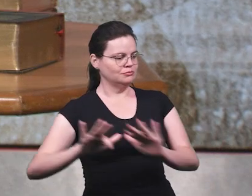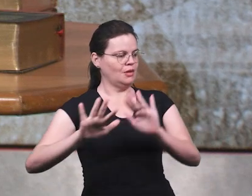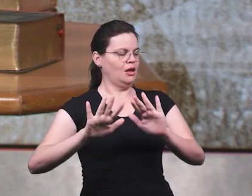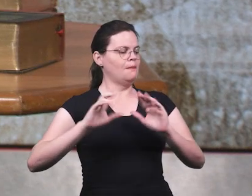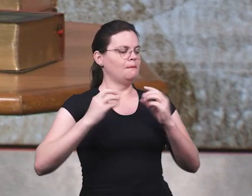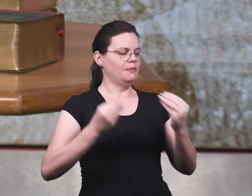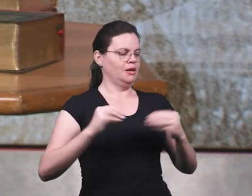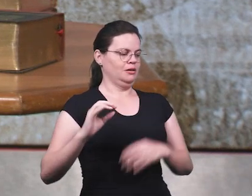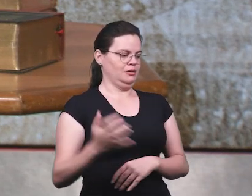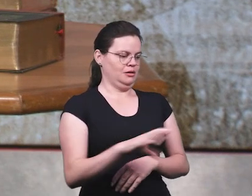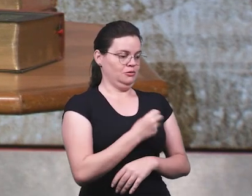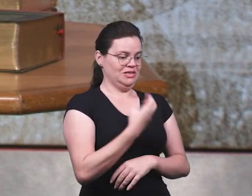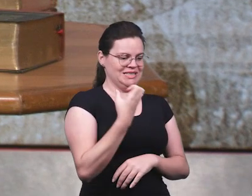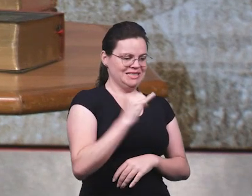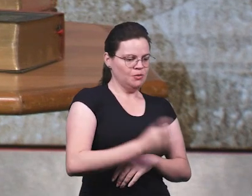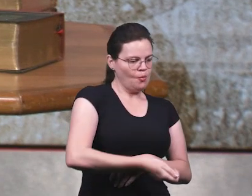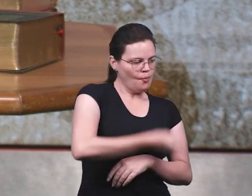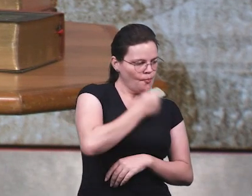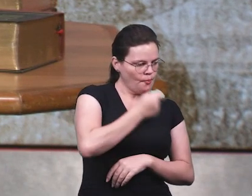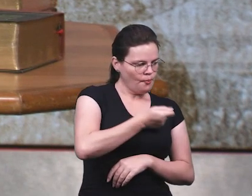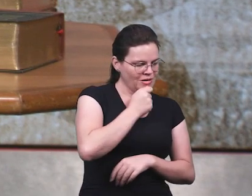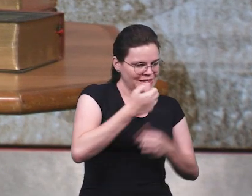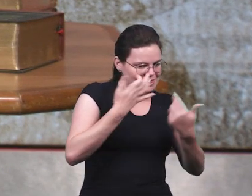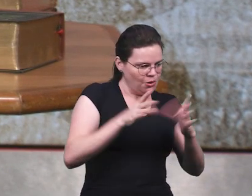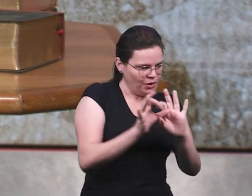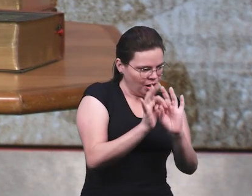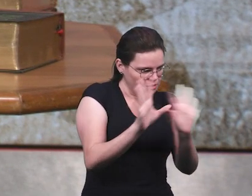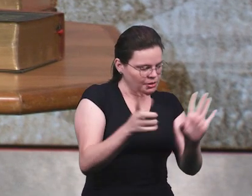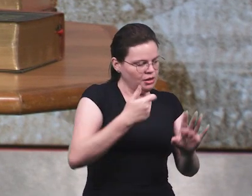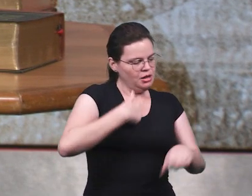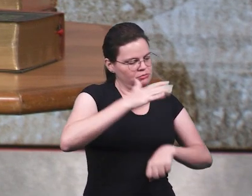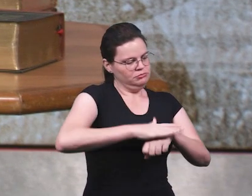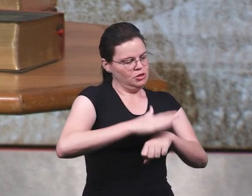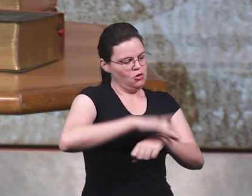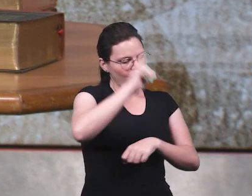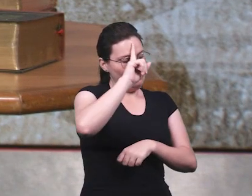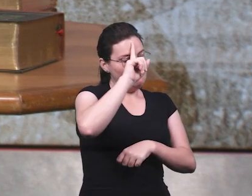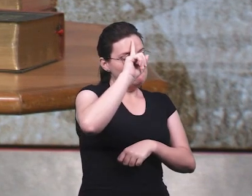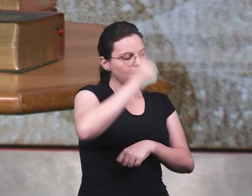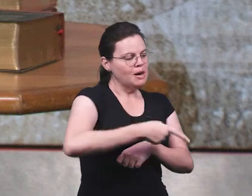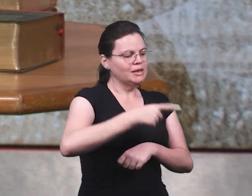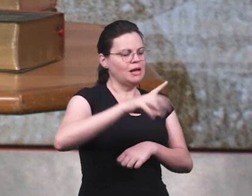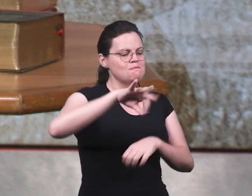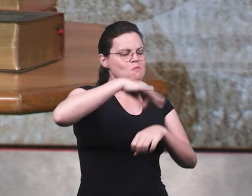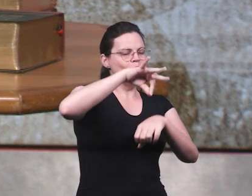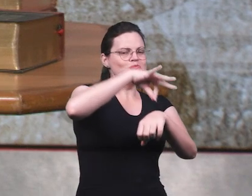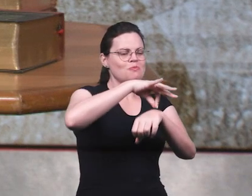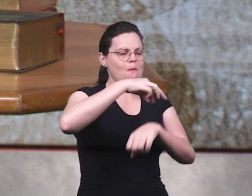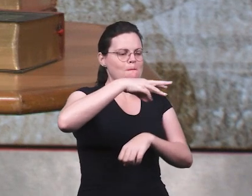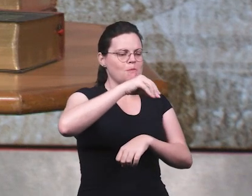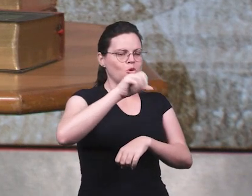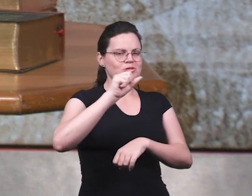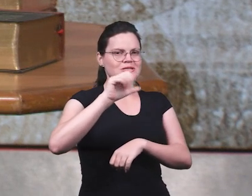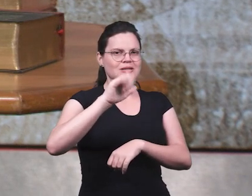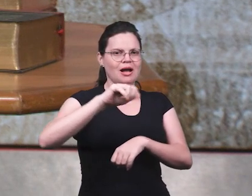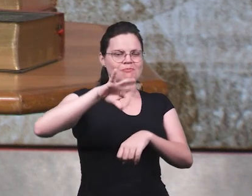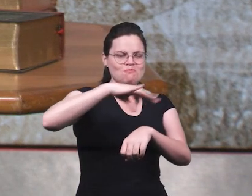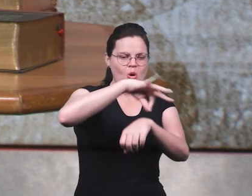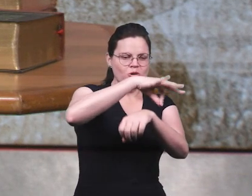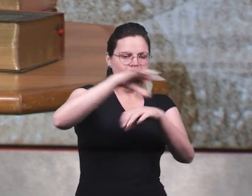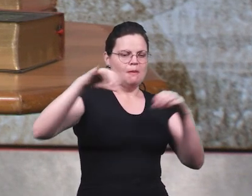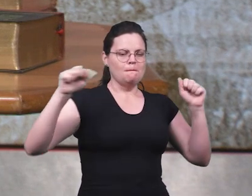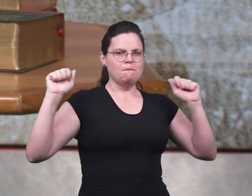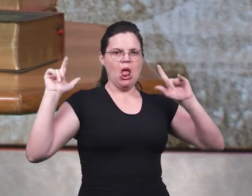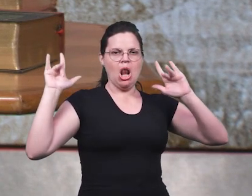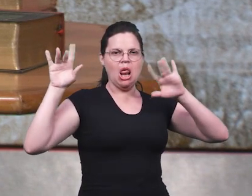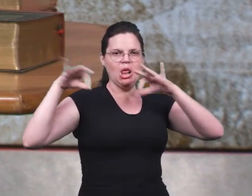enviarei enxame de moscas sobre ti e sobre os teus servos e sobre o teu povo e as tuas casas, e